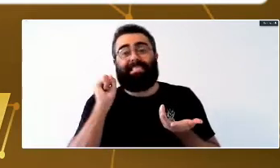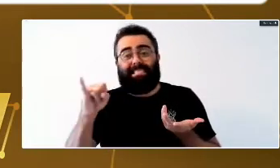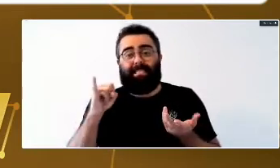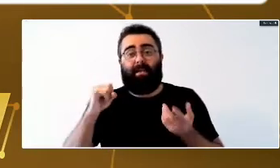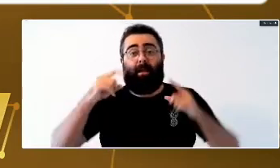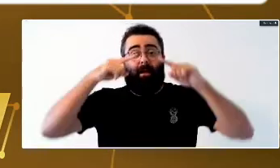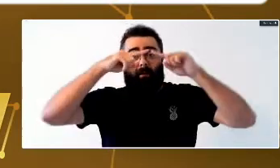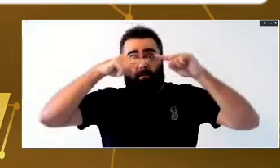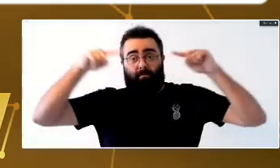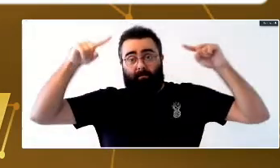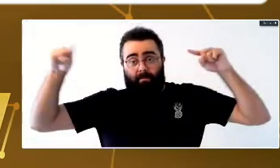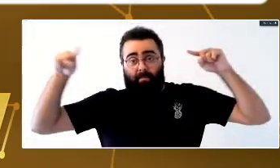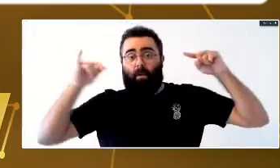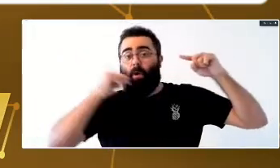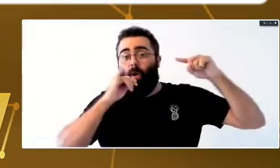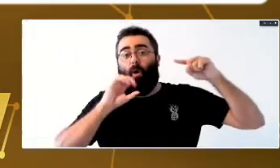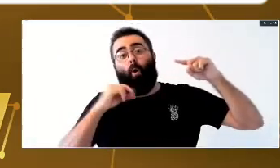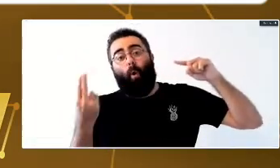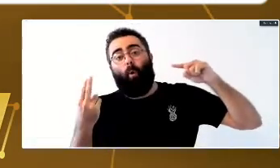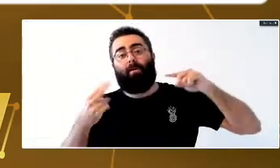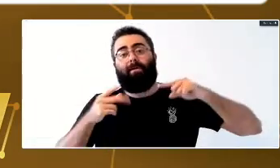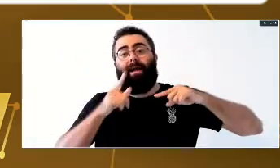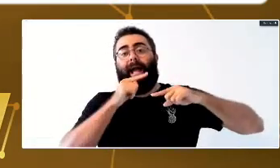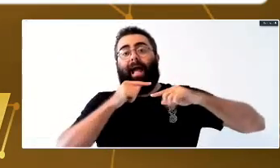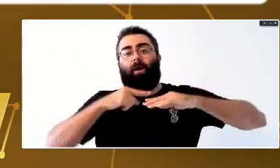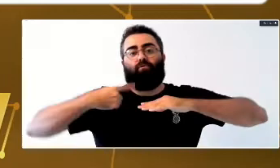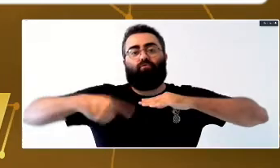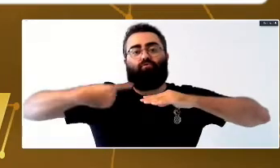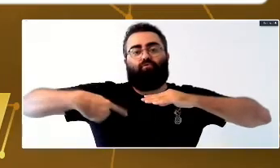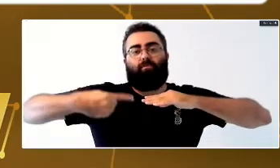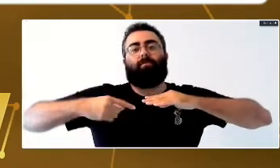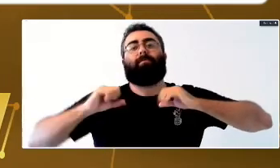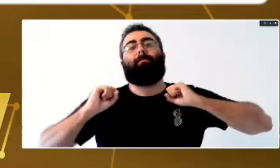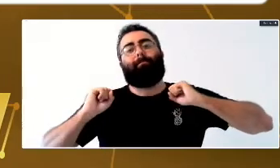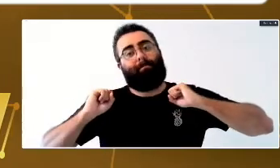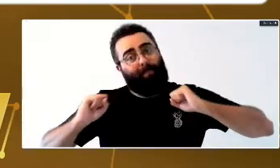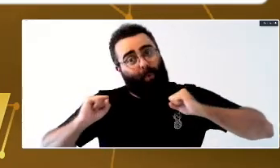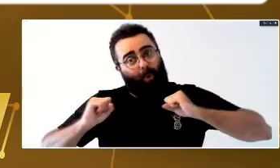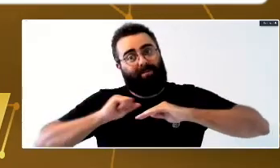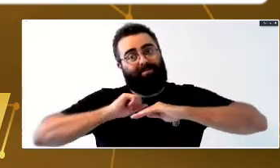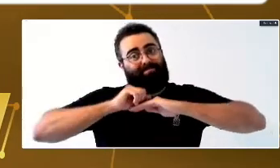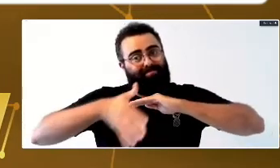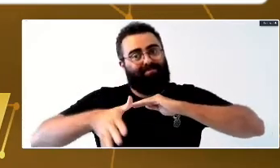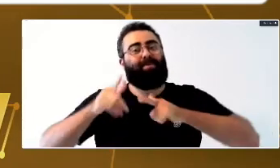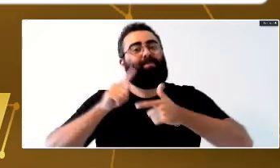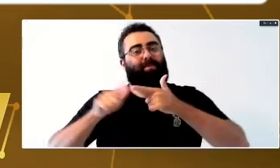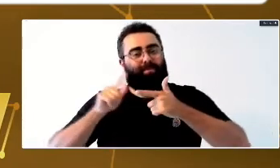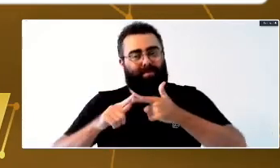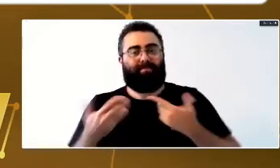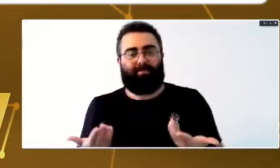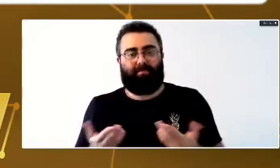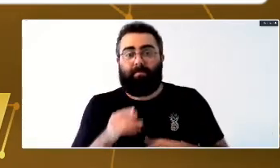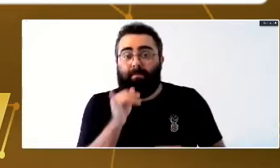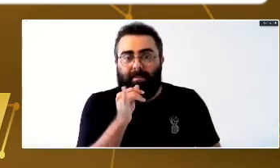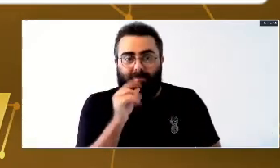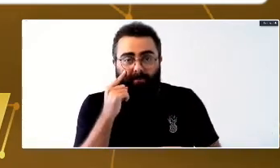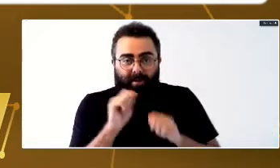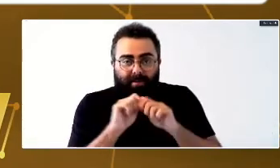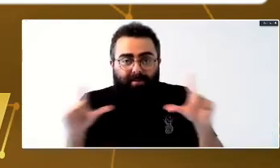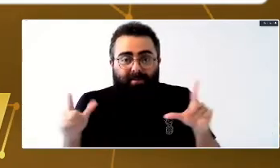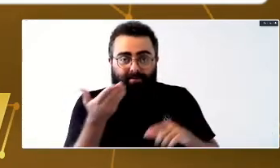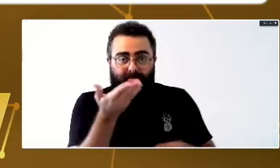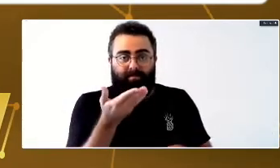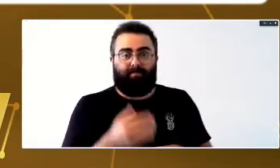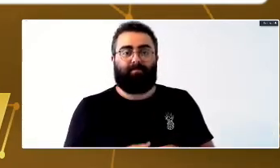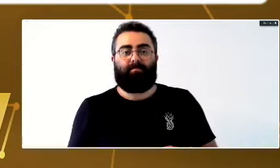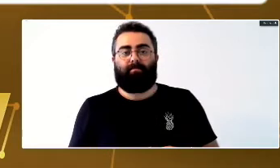dessa barragem que a gente vê aqui logo acima num pontinho laranja. Então, mostrando em detalhe,